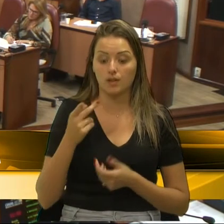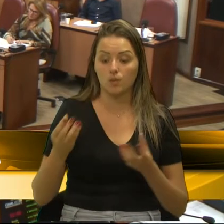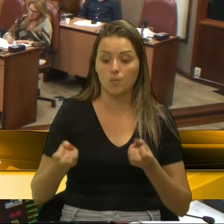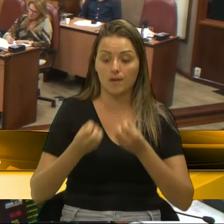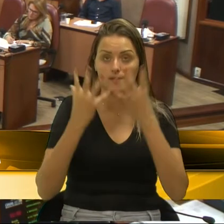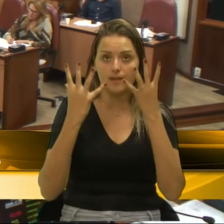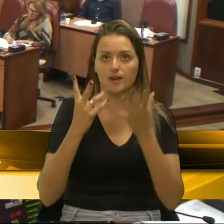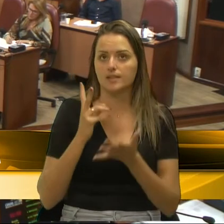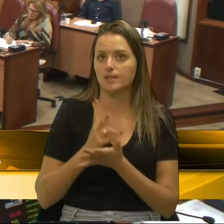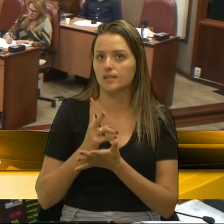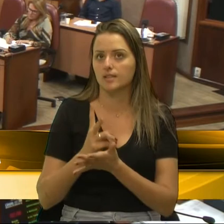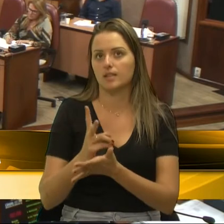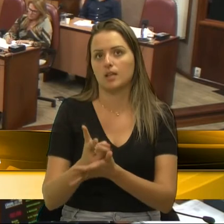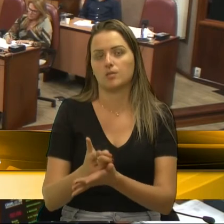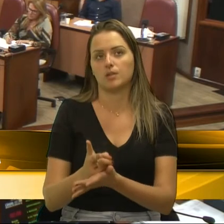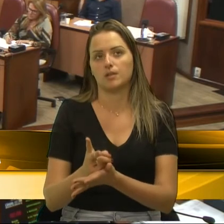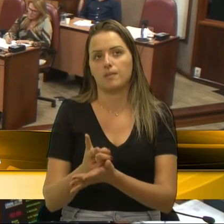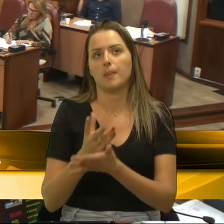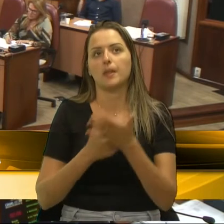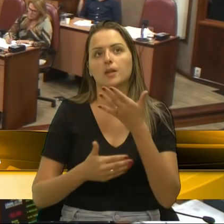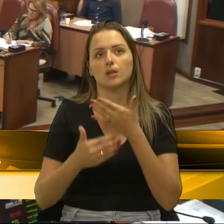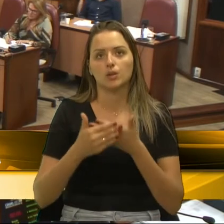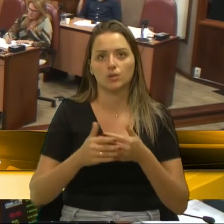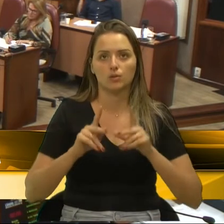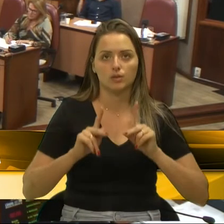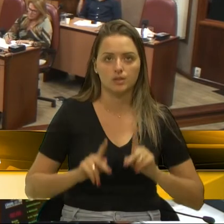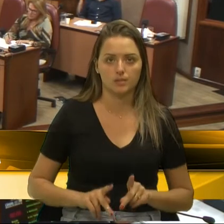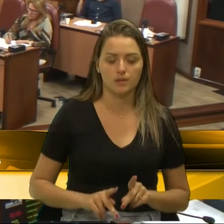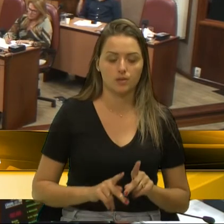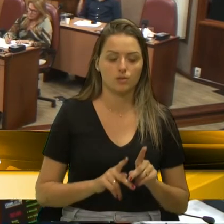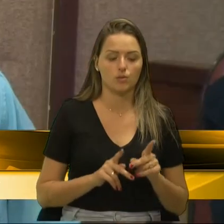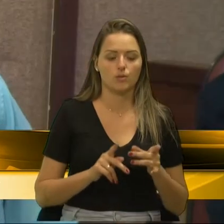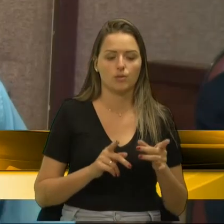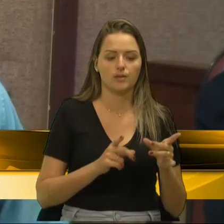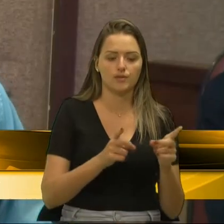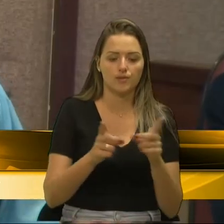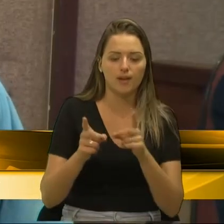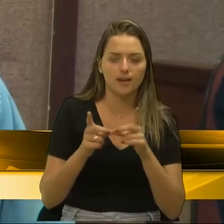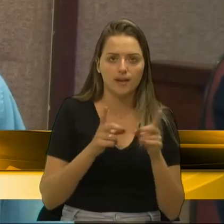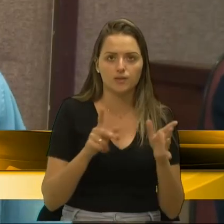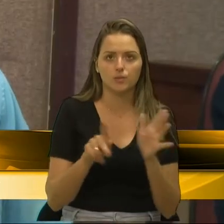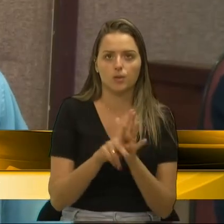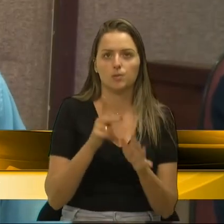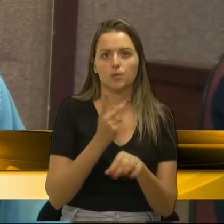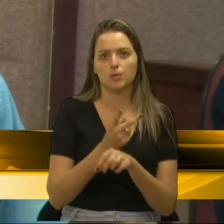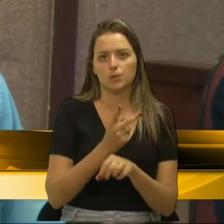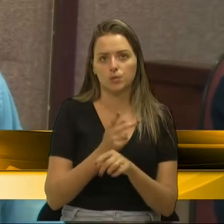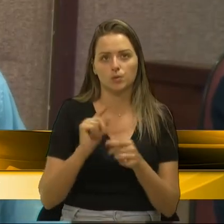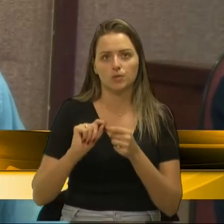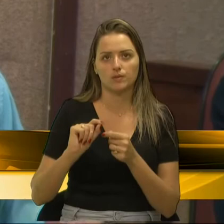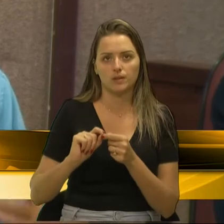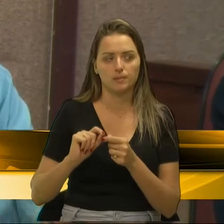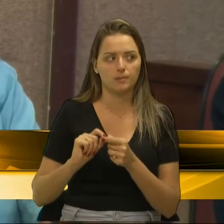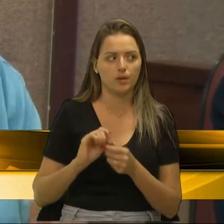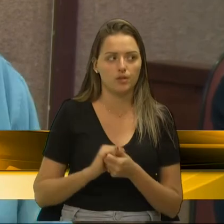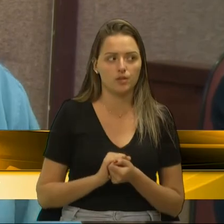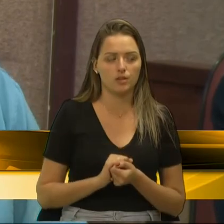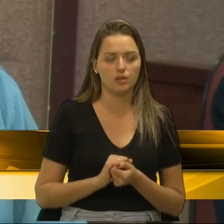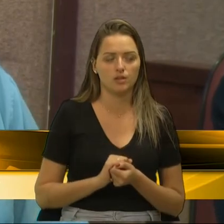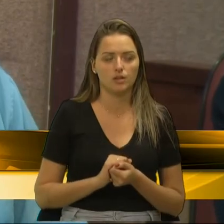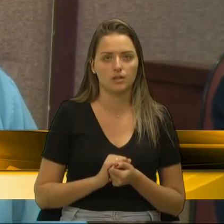sempre que os produtores colocam à disposição seus produtos. E